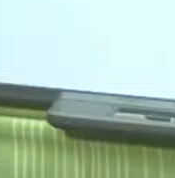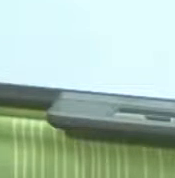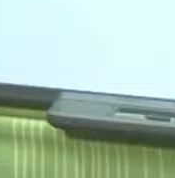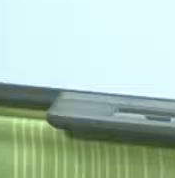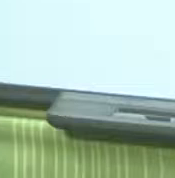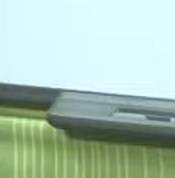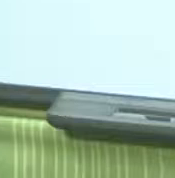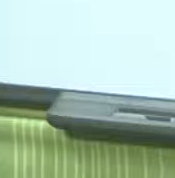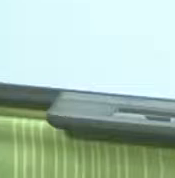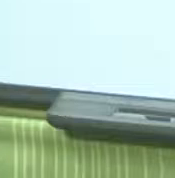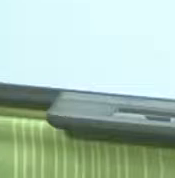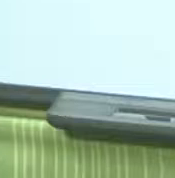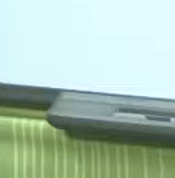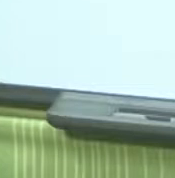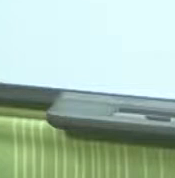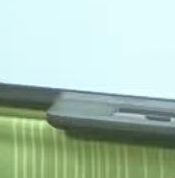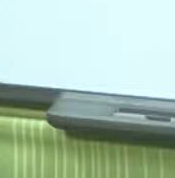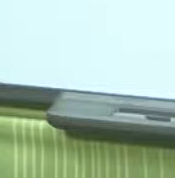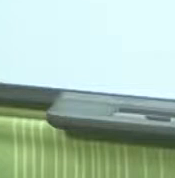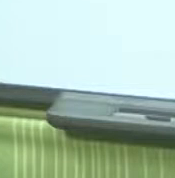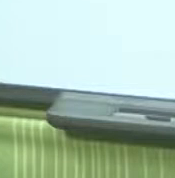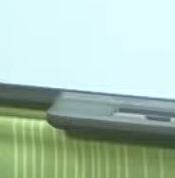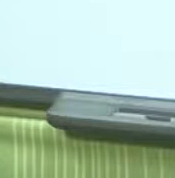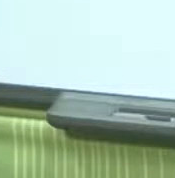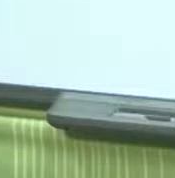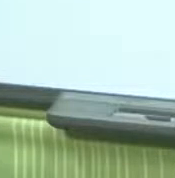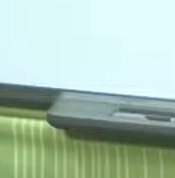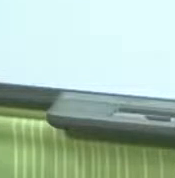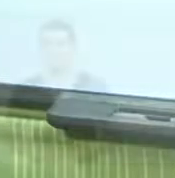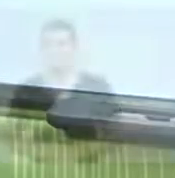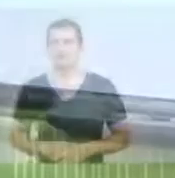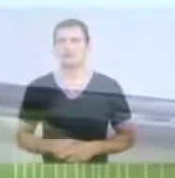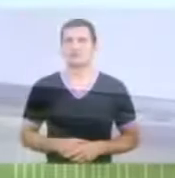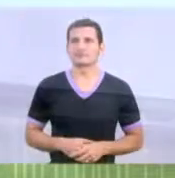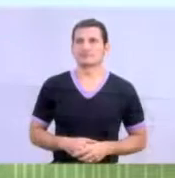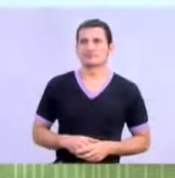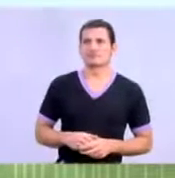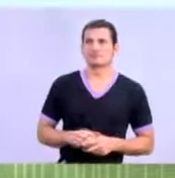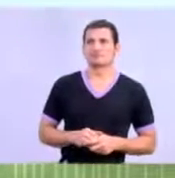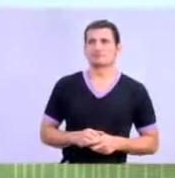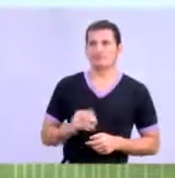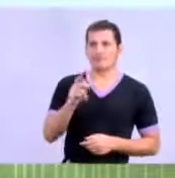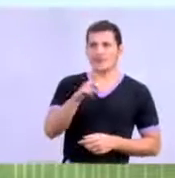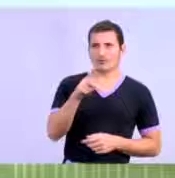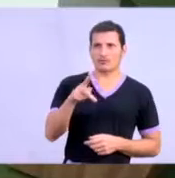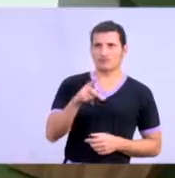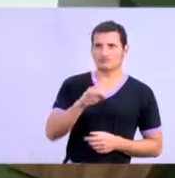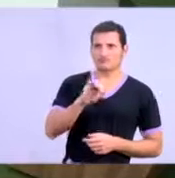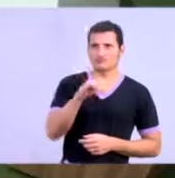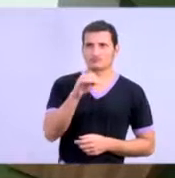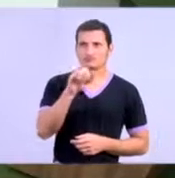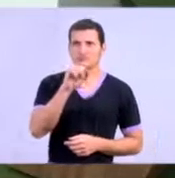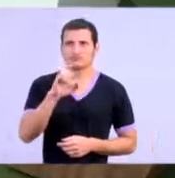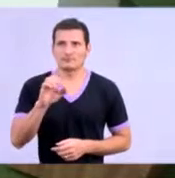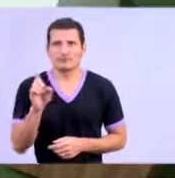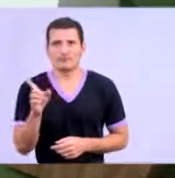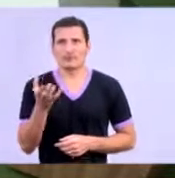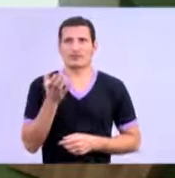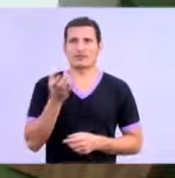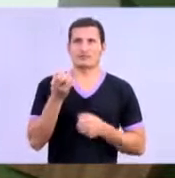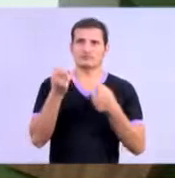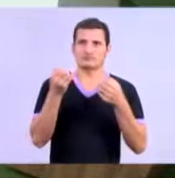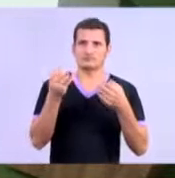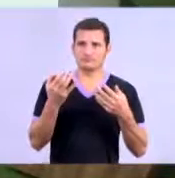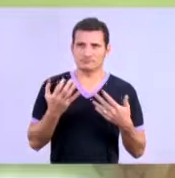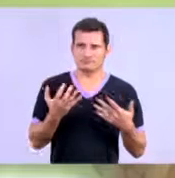vai trabalhar com vocês um pouquinho de programação orientada a objetos. Antes de a gente começar a nossa aula, o professor José Márcio quer falar um pouquinho com vocês.